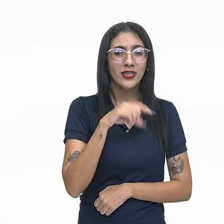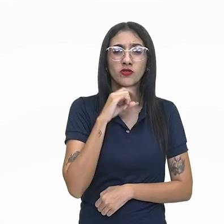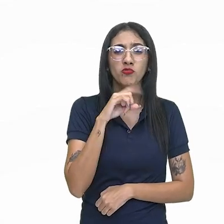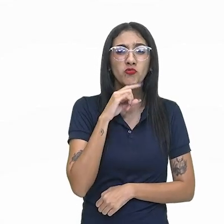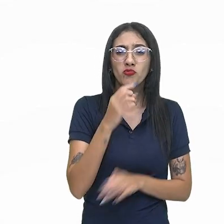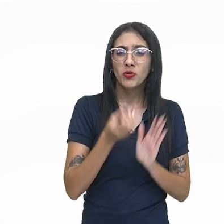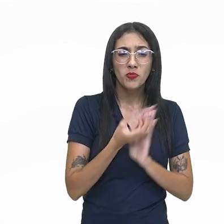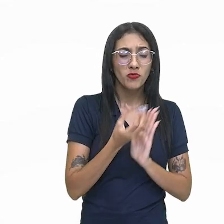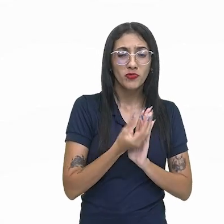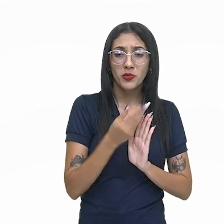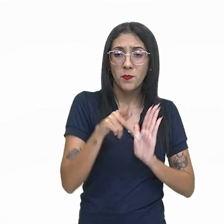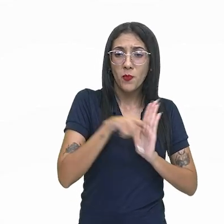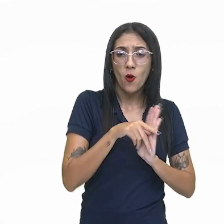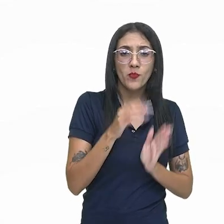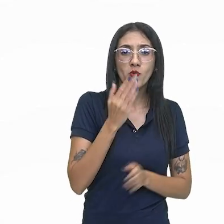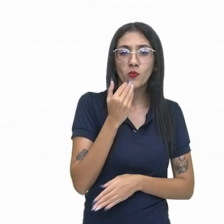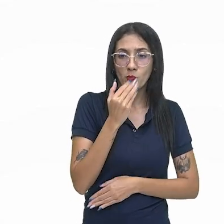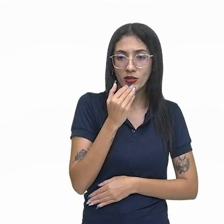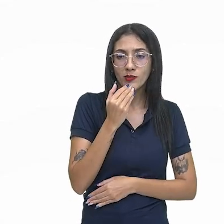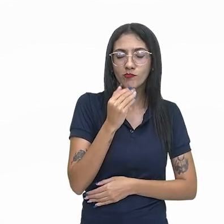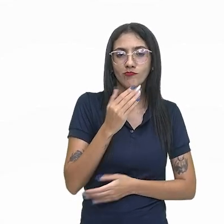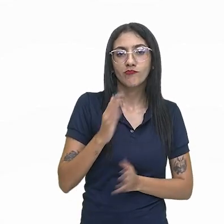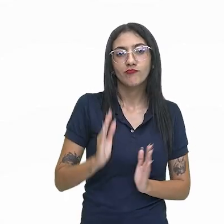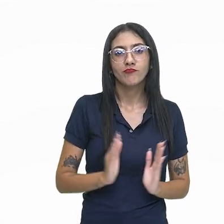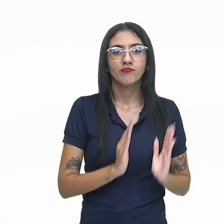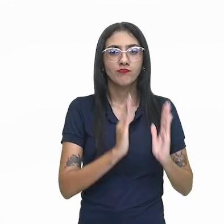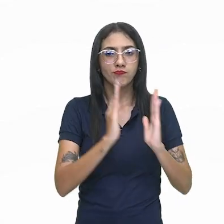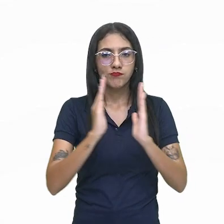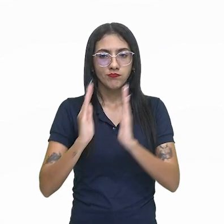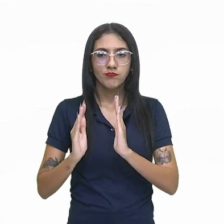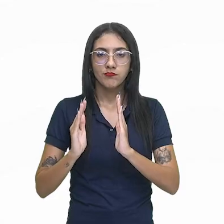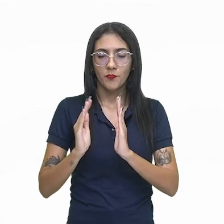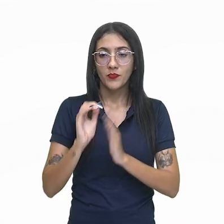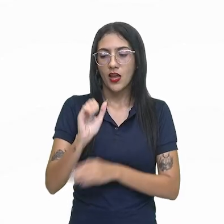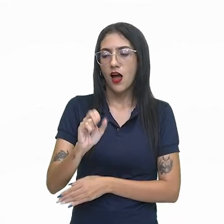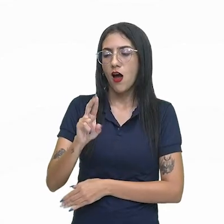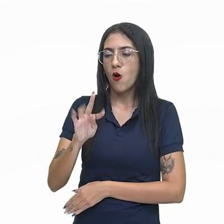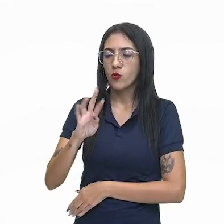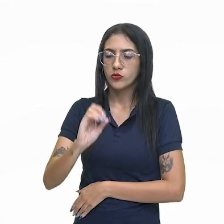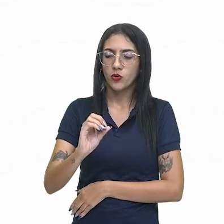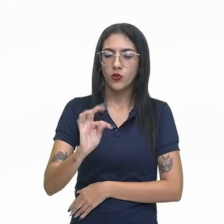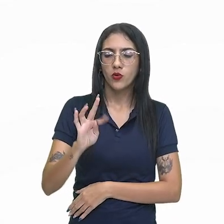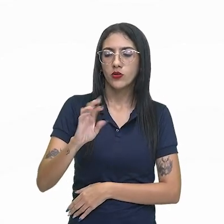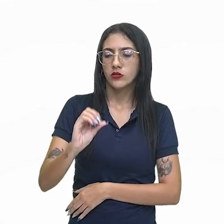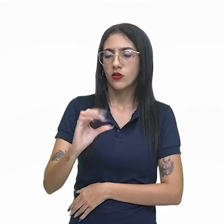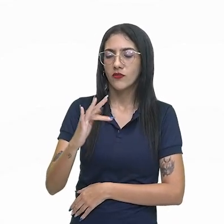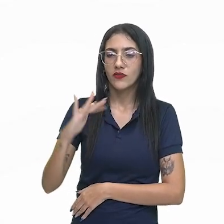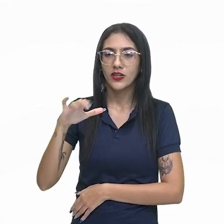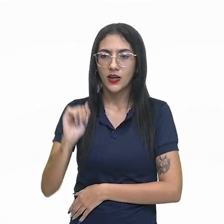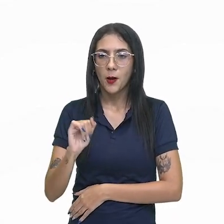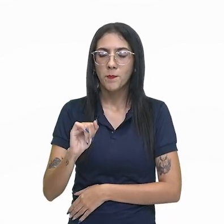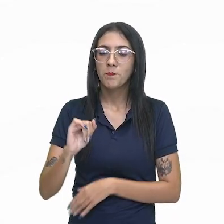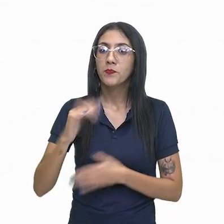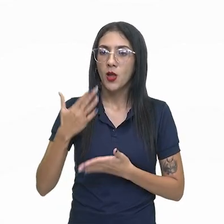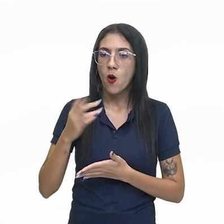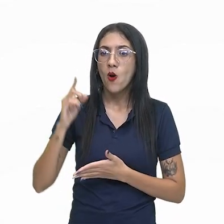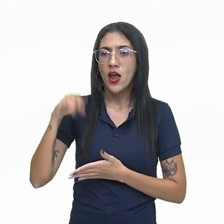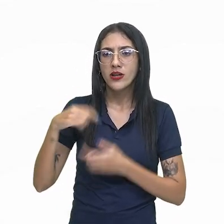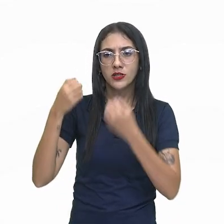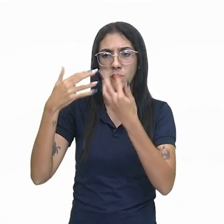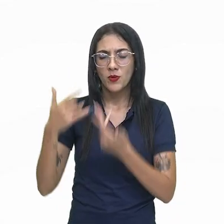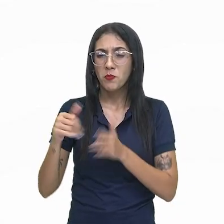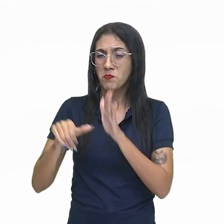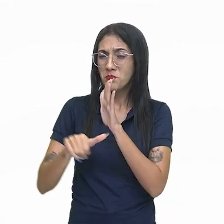o seu próprio alimento. Em contraposição, a teoria autotrófica afirma que os primeiros seres vivos